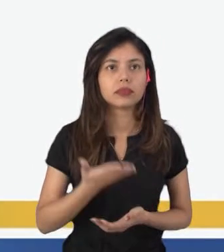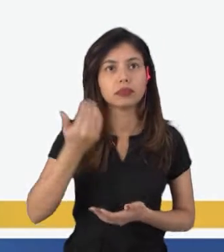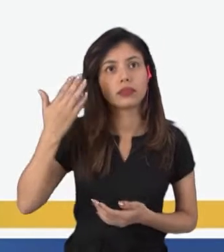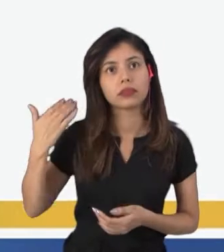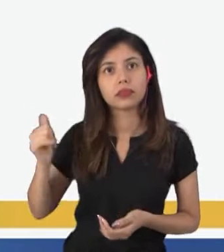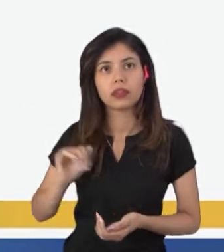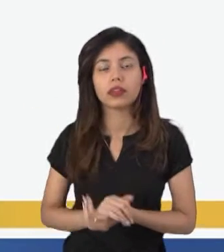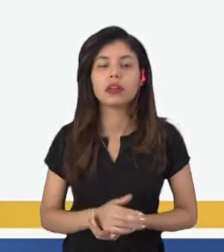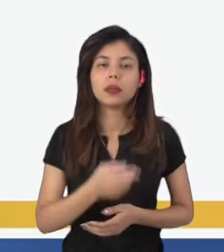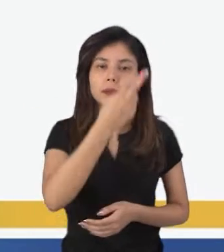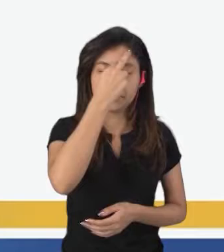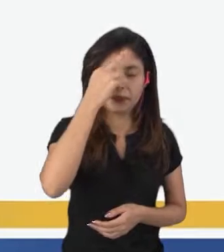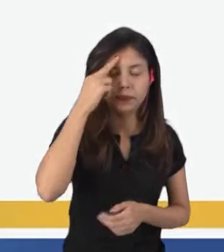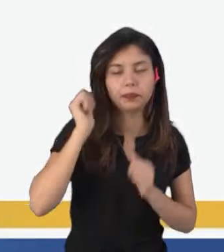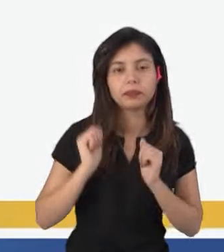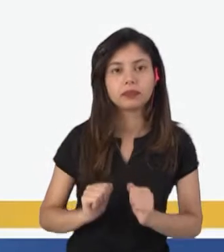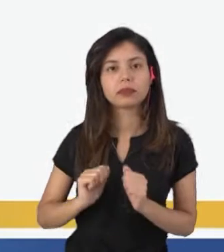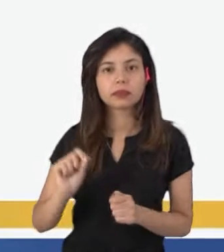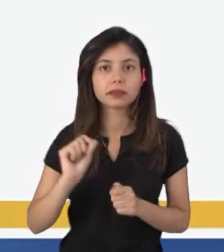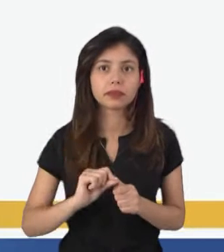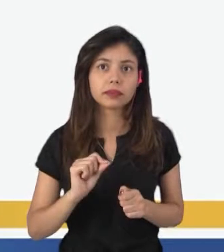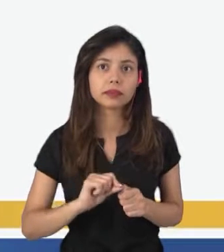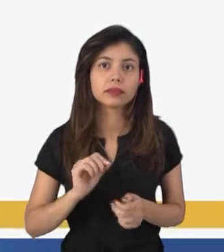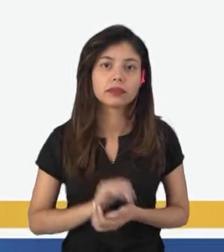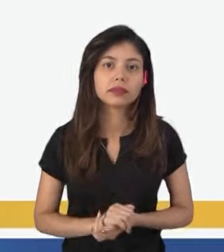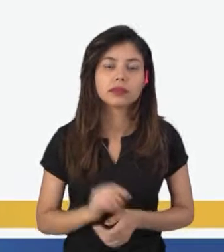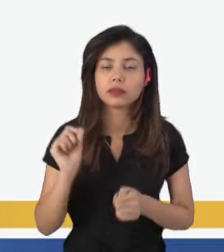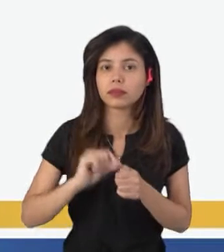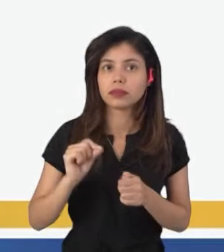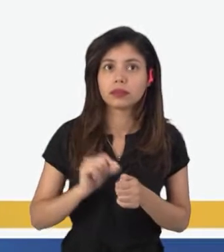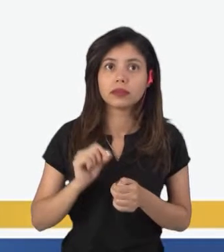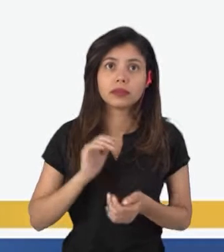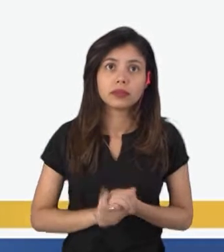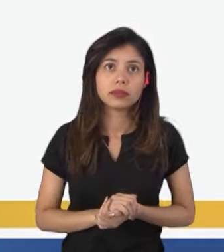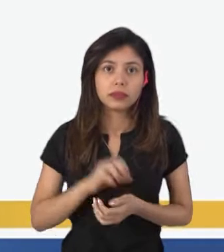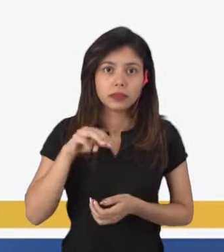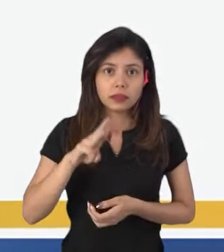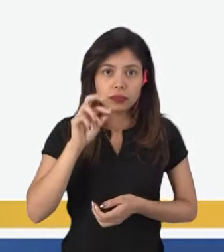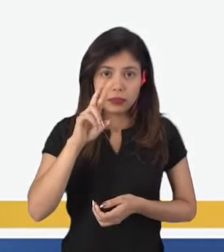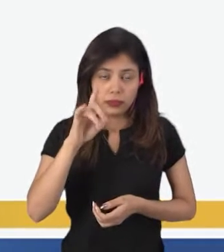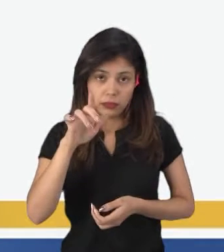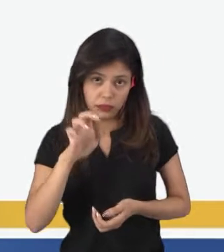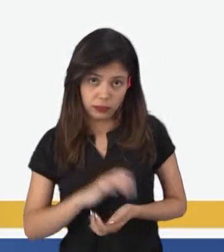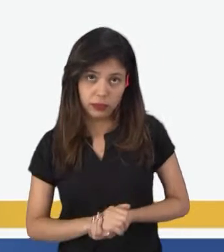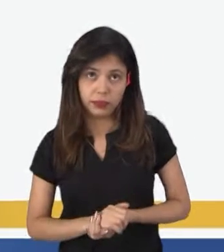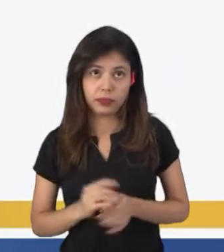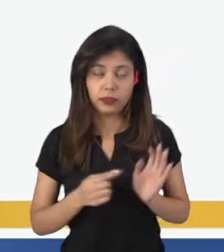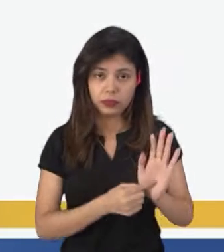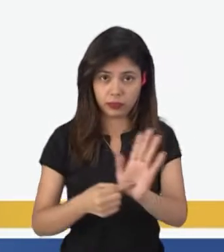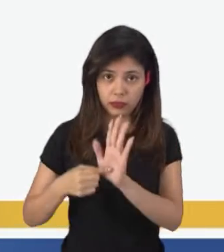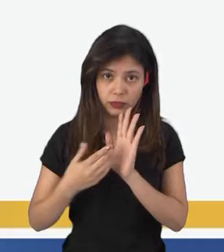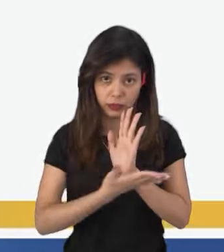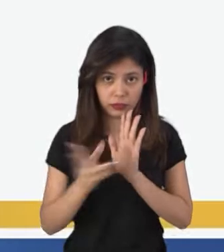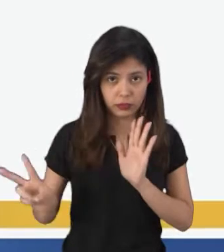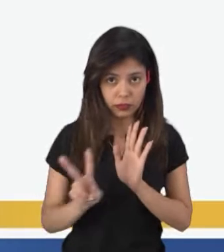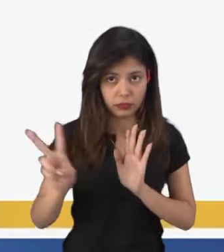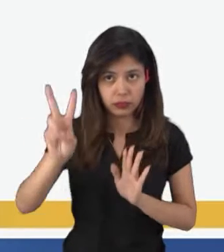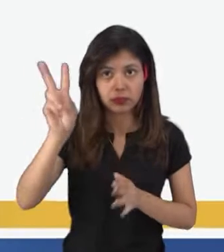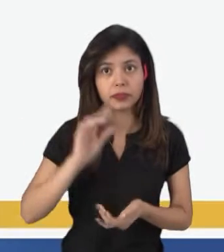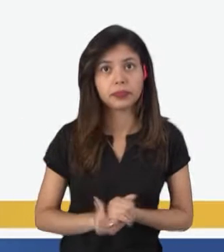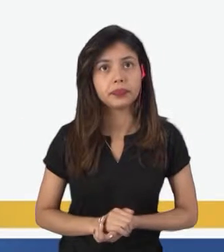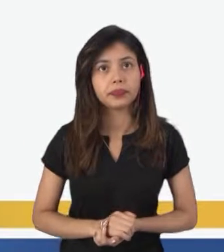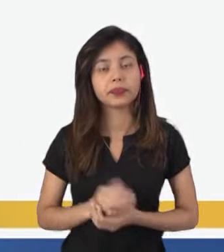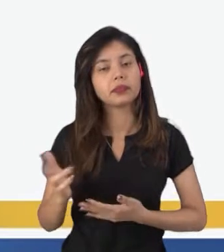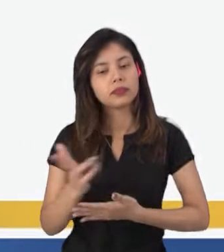mesmo que a história pudesse ser feita, e ela foi feita em mármore, ela tem a representação, né, aí de valorização